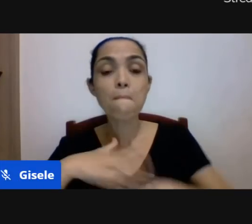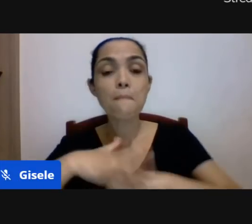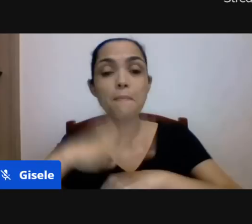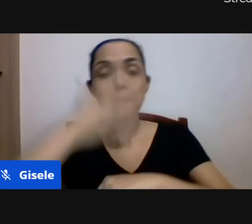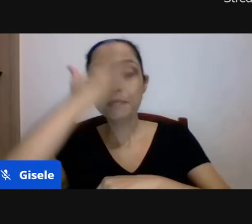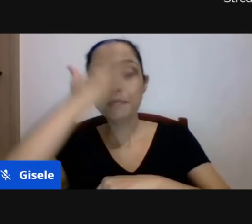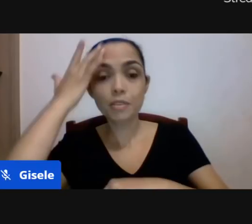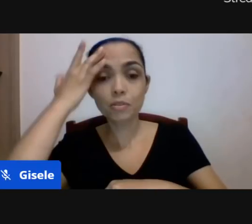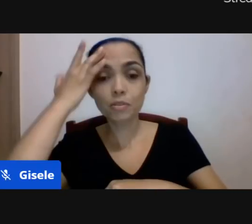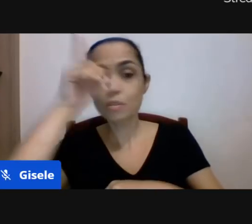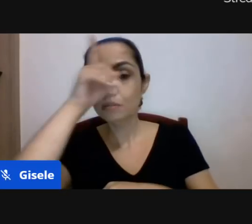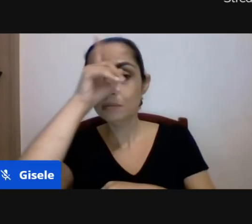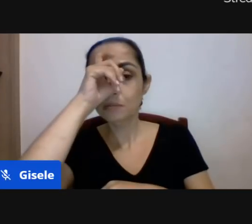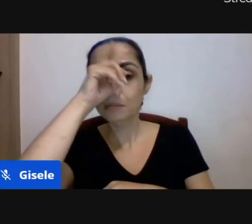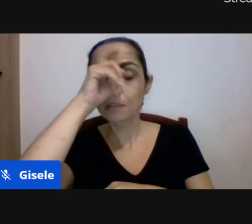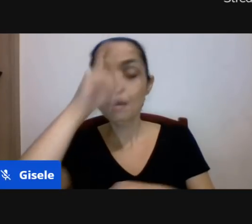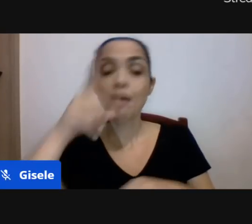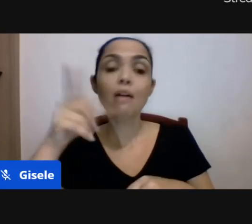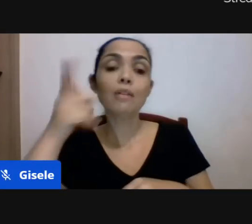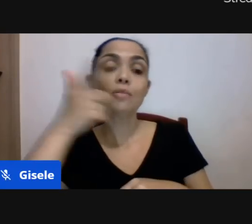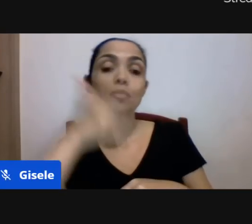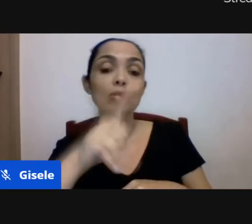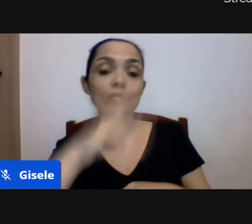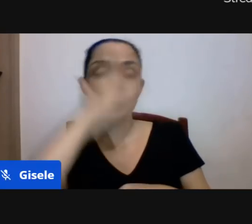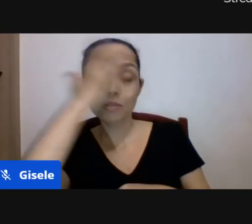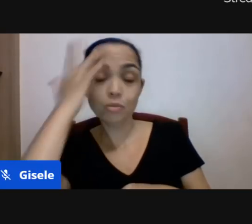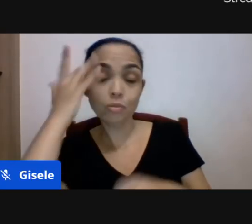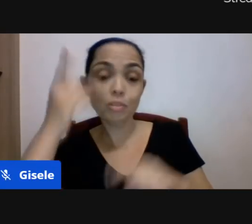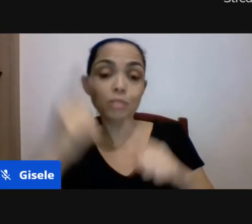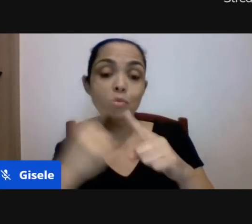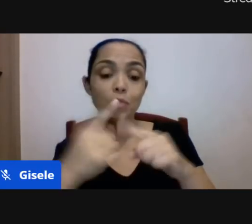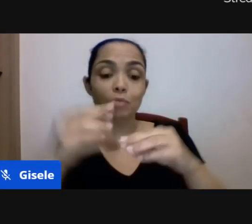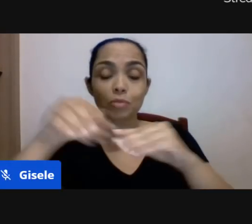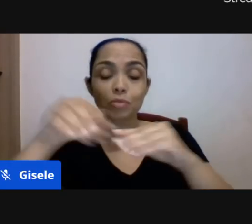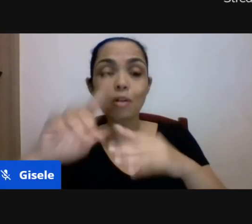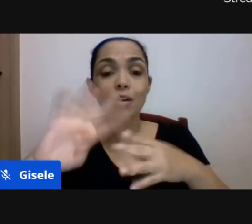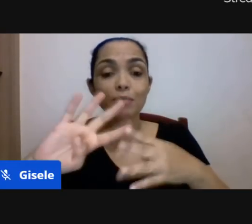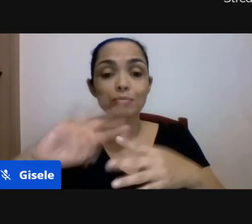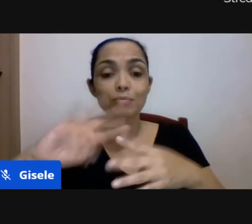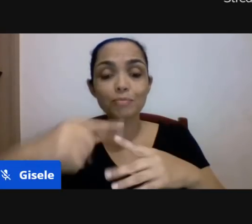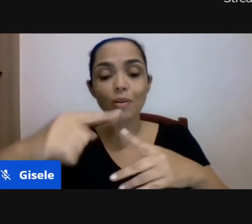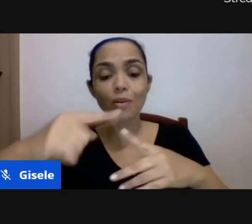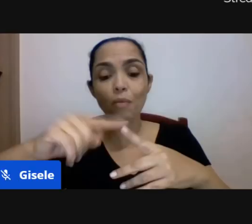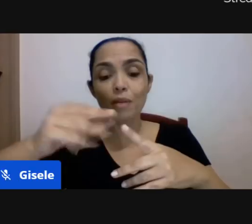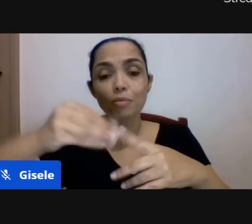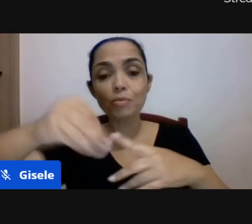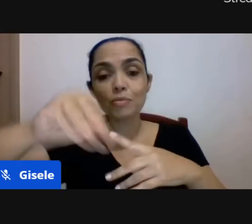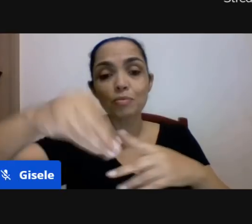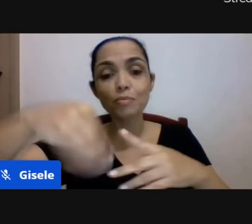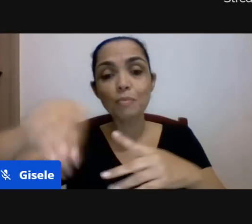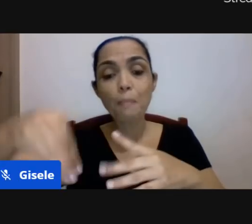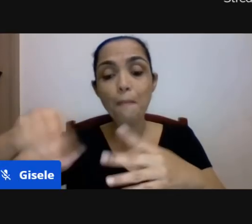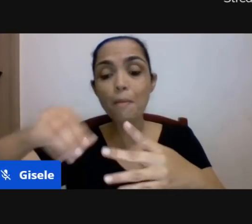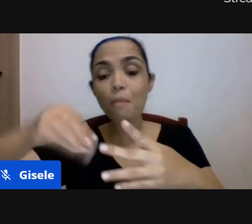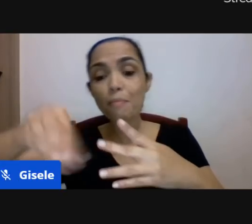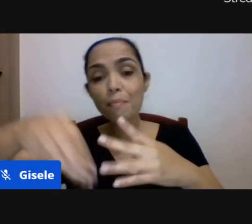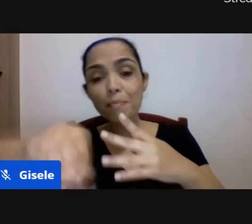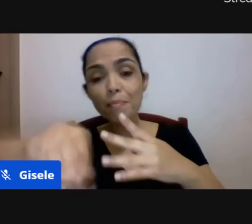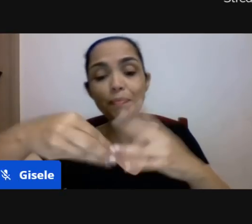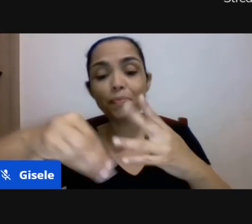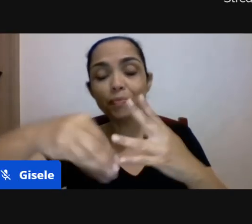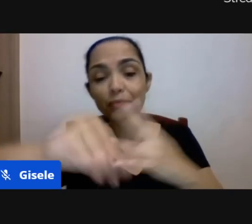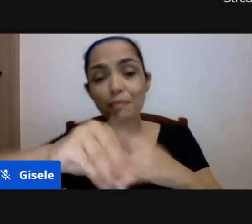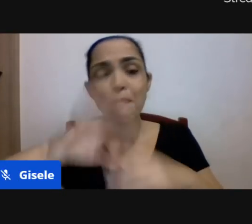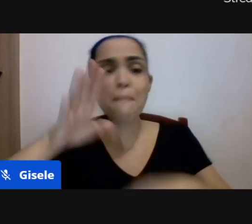antes era uma pessoa transmitia para agora uma transmite para 4. Então, é óbvio que vai ter mais gente no hospital, porque tem mais gente